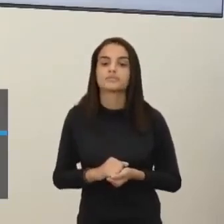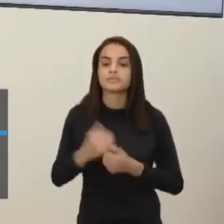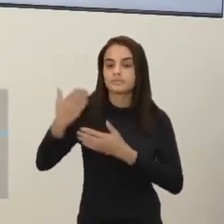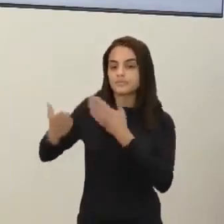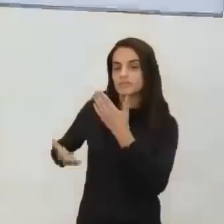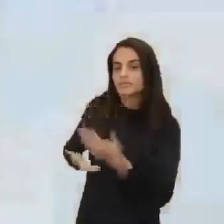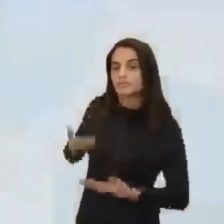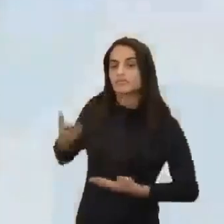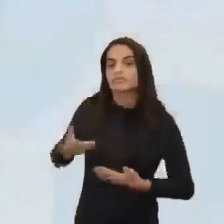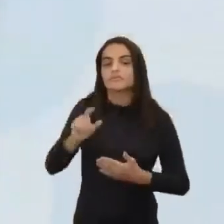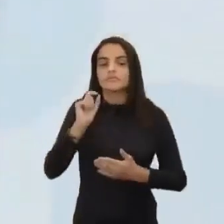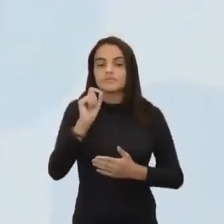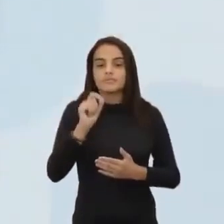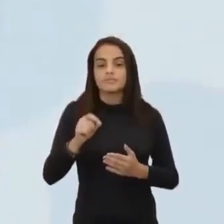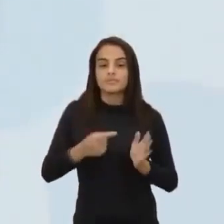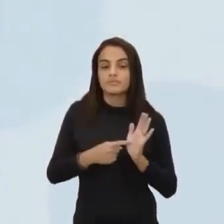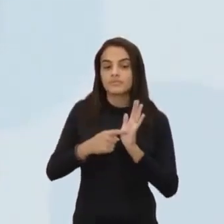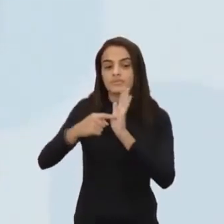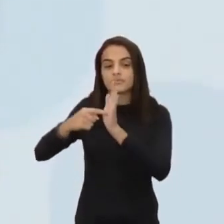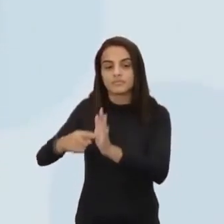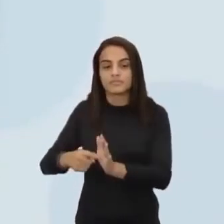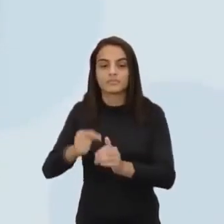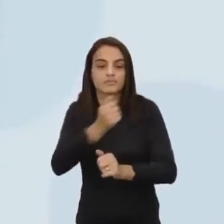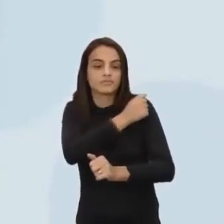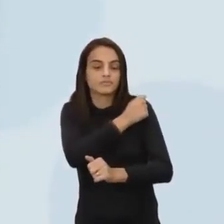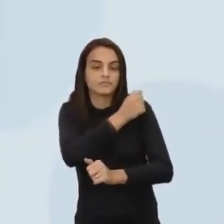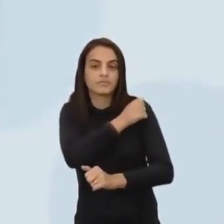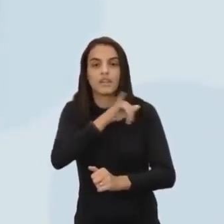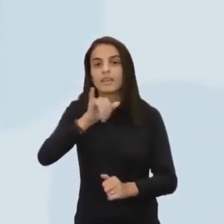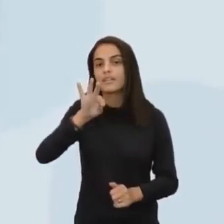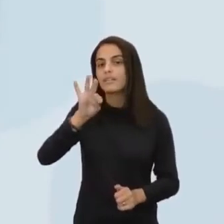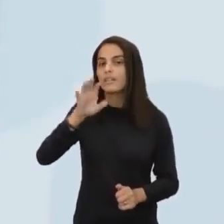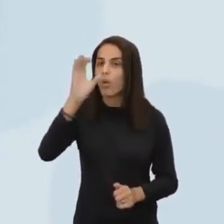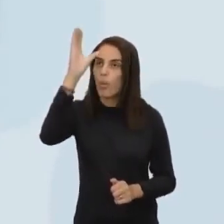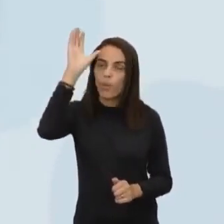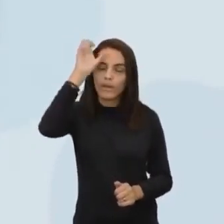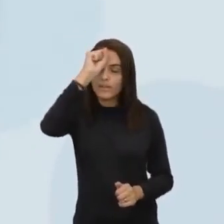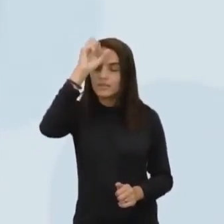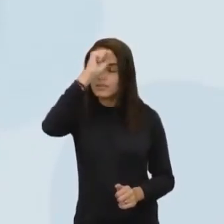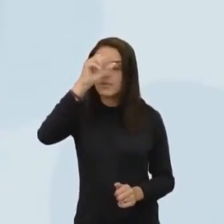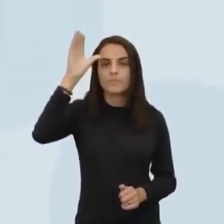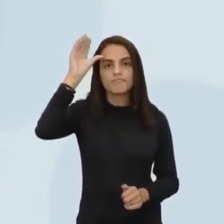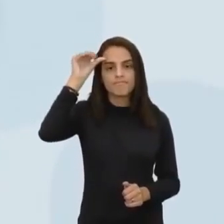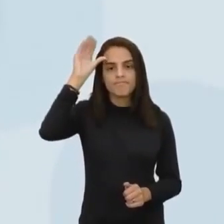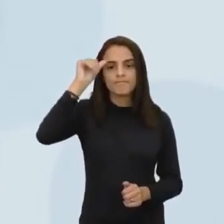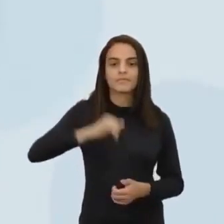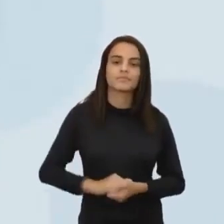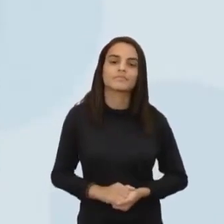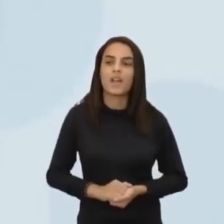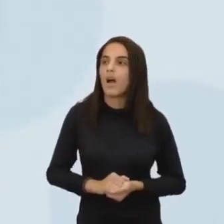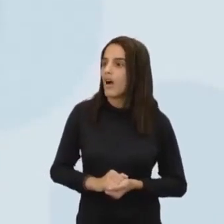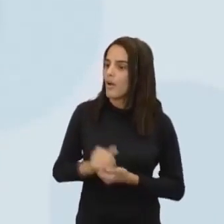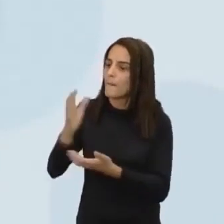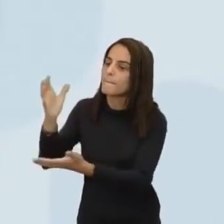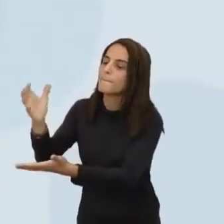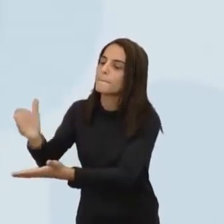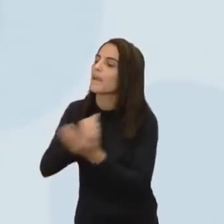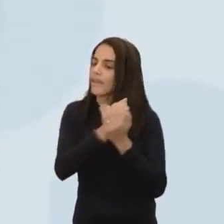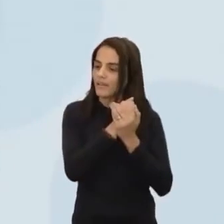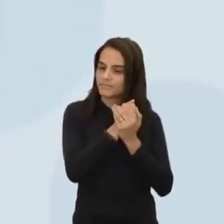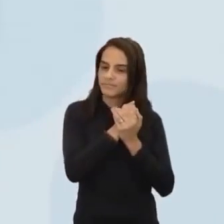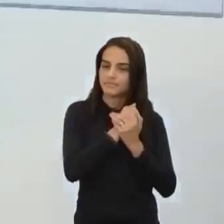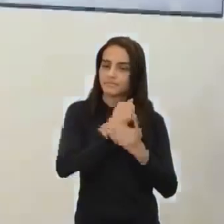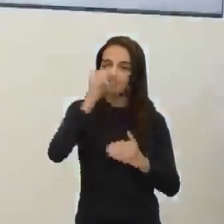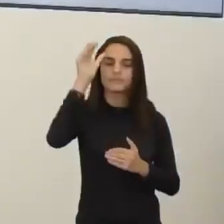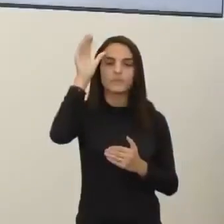de oferecer algo intangível, ou seja, conhecimento, você não consegue pegar o conhecimento. Olha só, eu peguei o conhecimento aqui, ó,